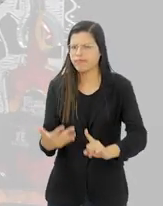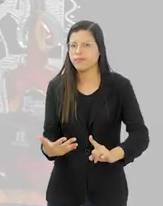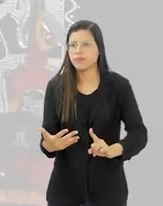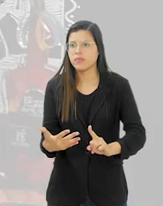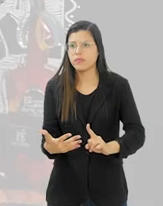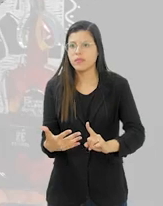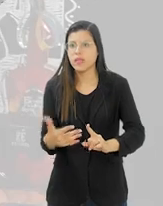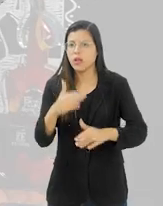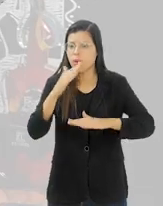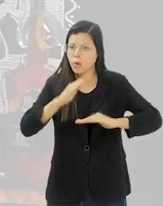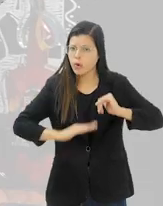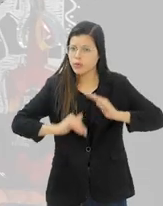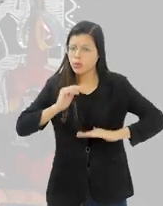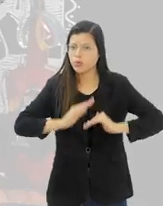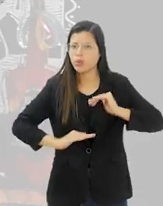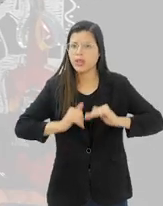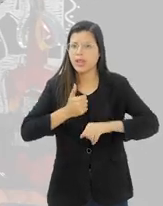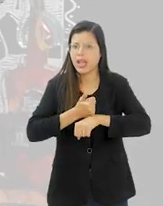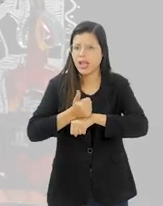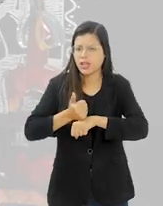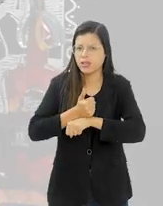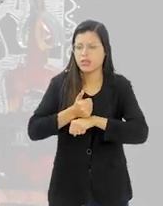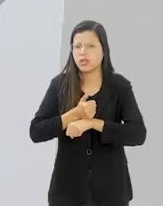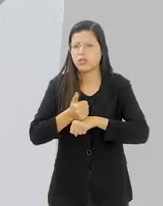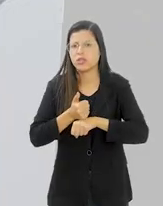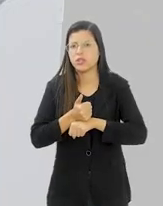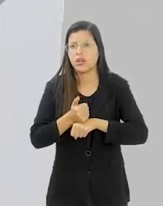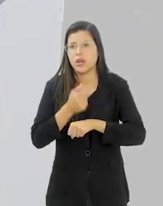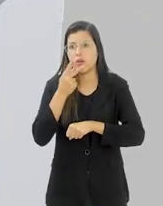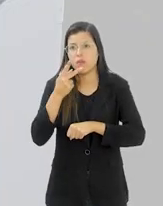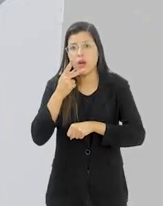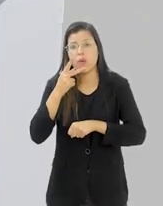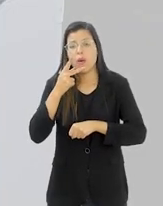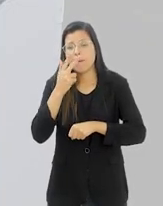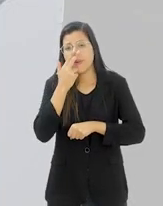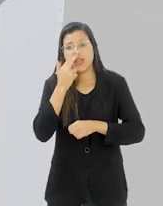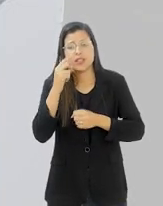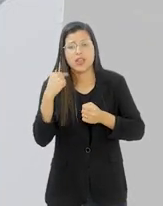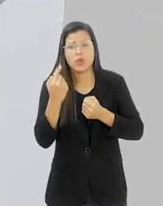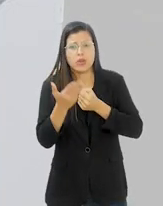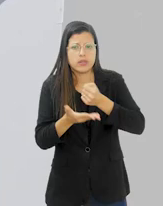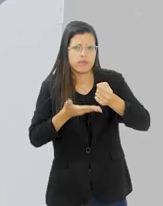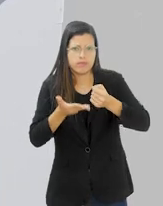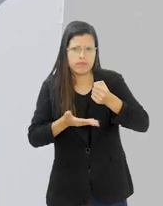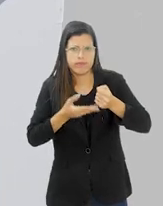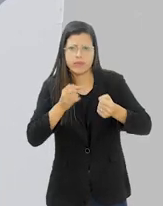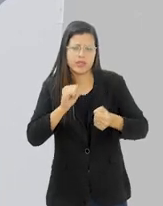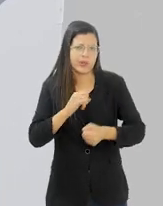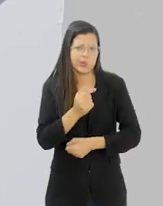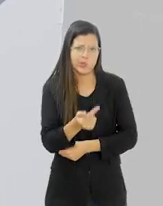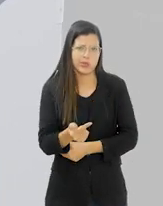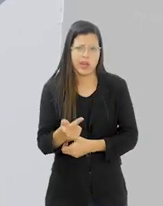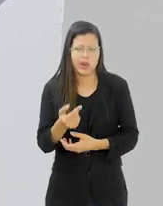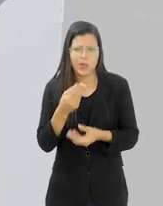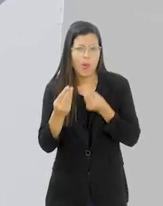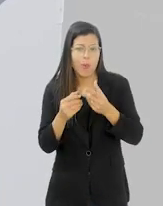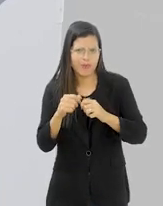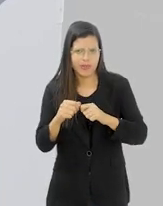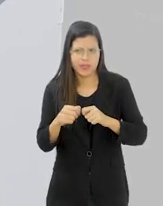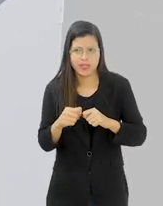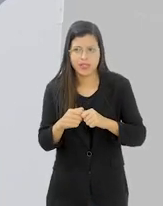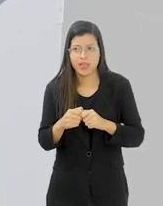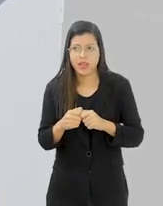né? Sim. A esses profissionais que são, repito, a nossa base, né? Sem eles a gente não faz nada. E